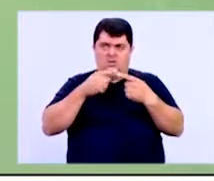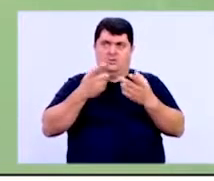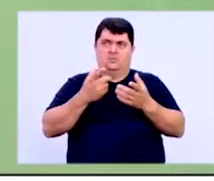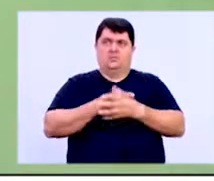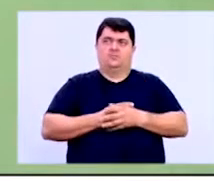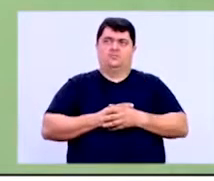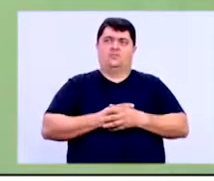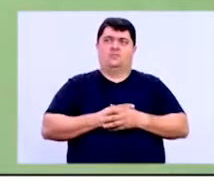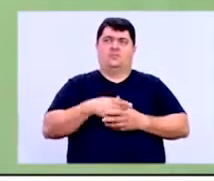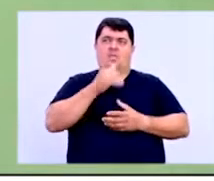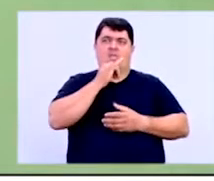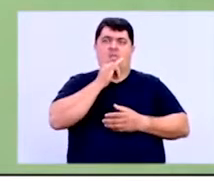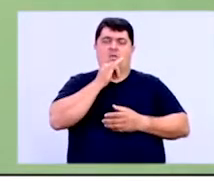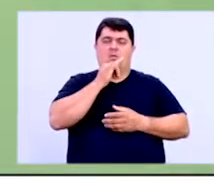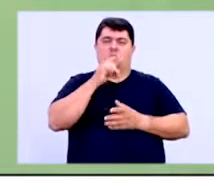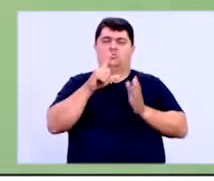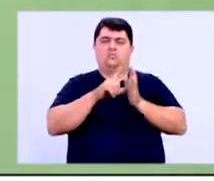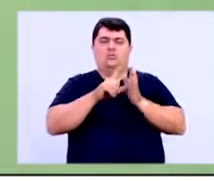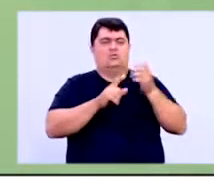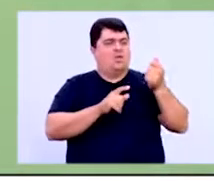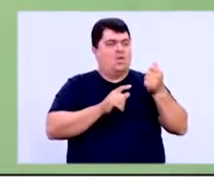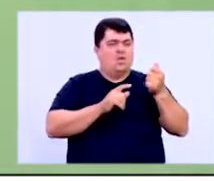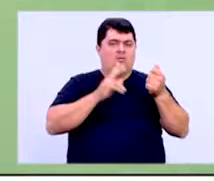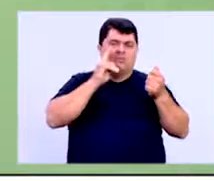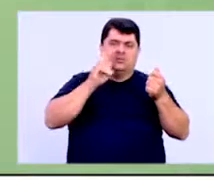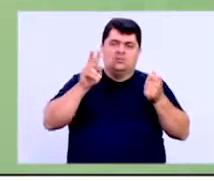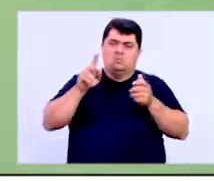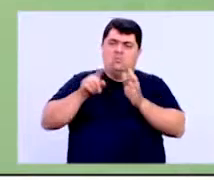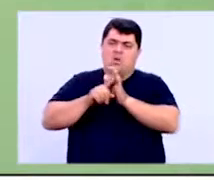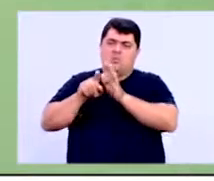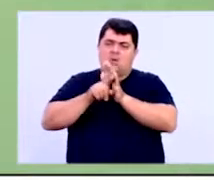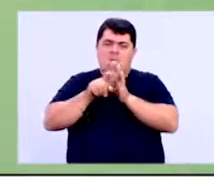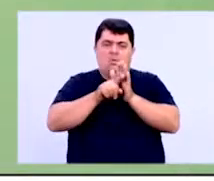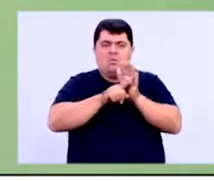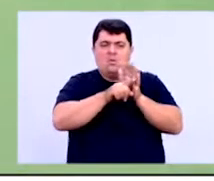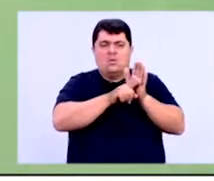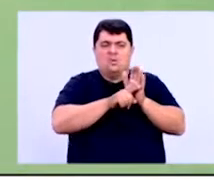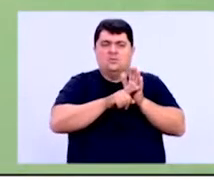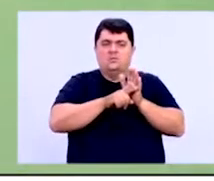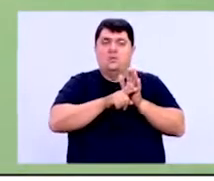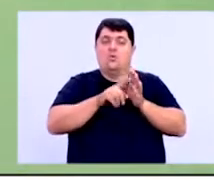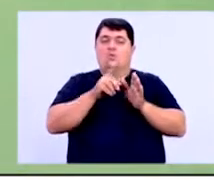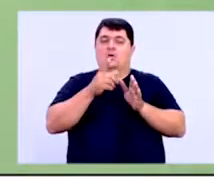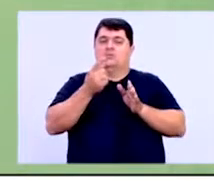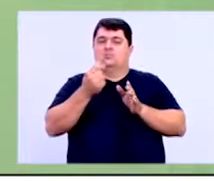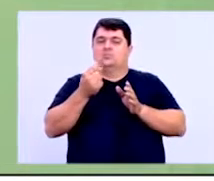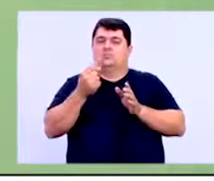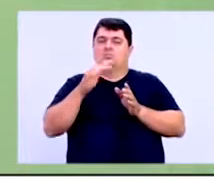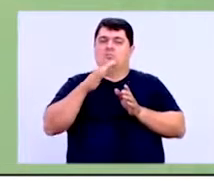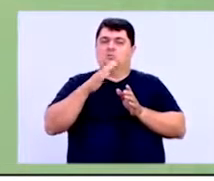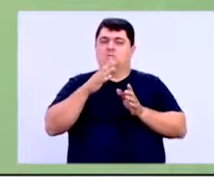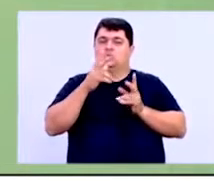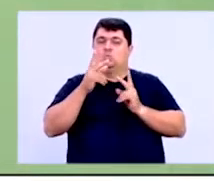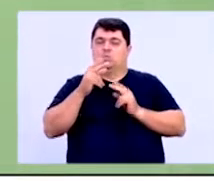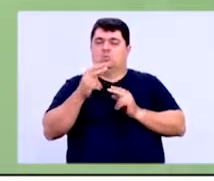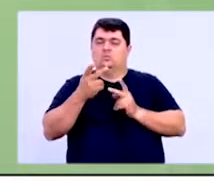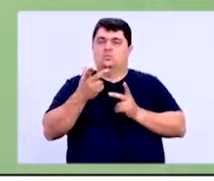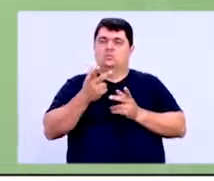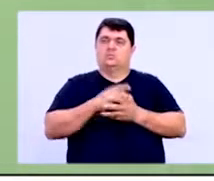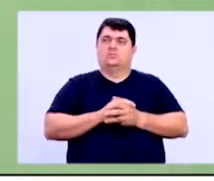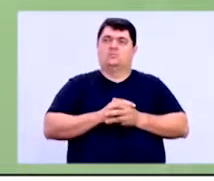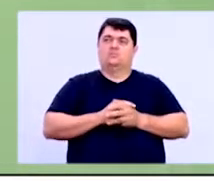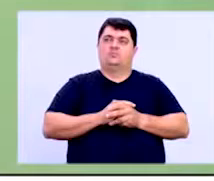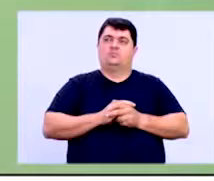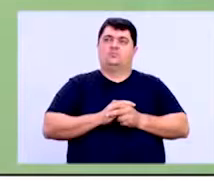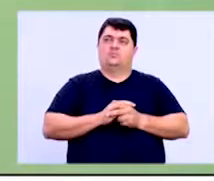a lojinha A vai lá na lojinha B, na lojinha C, na lojinha D, fala, opa, achei um preço aqui mais ou menos que está sendo praticado. E